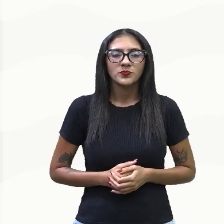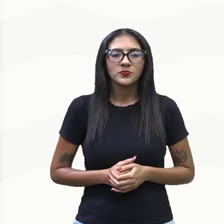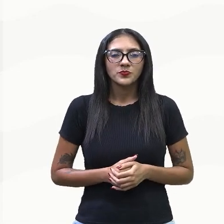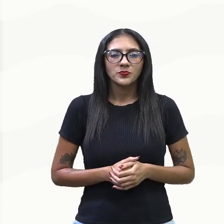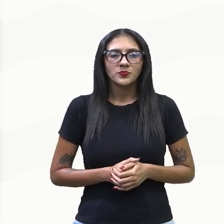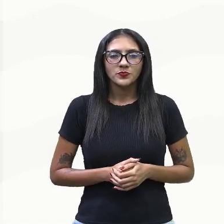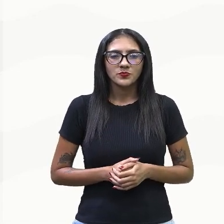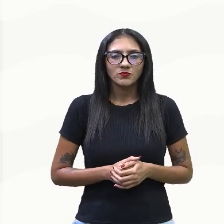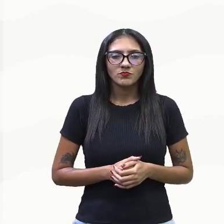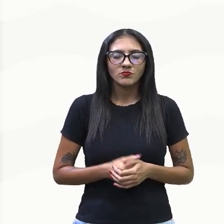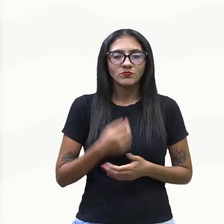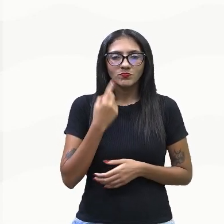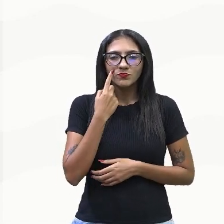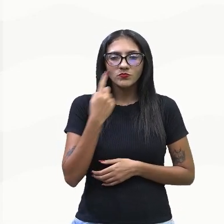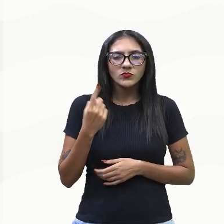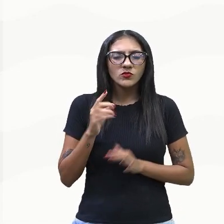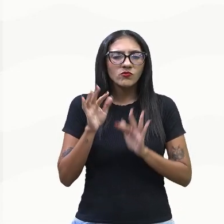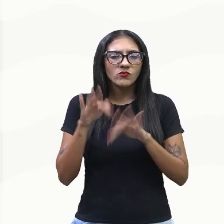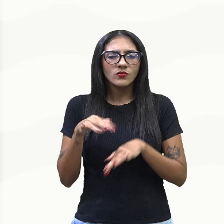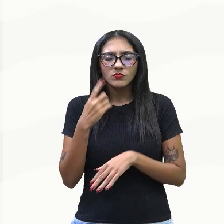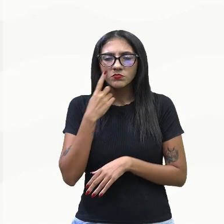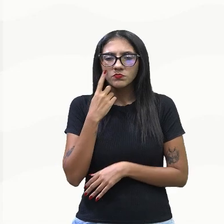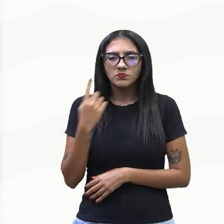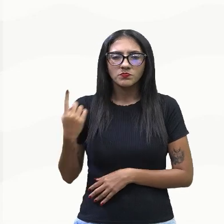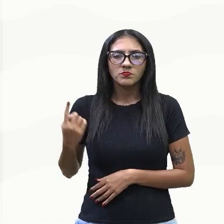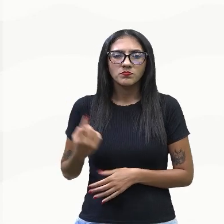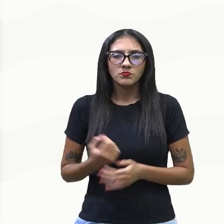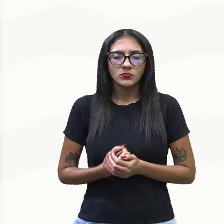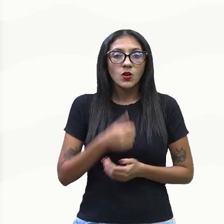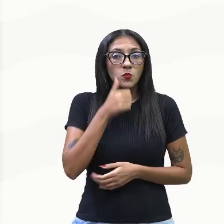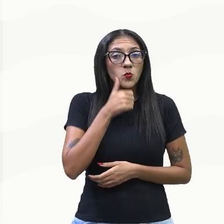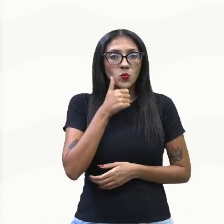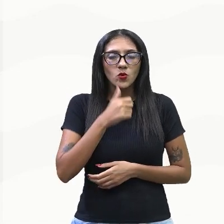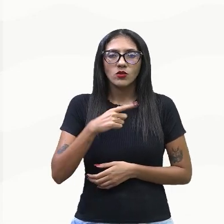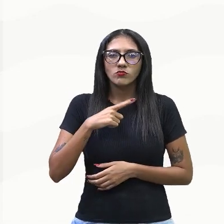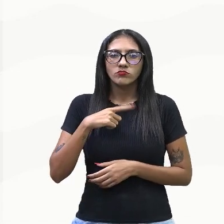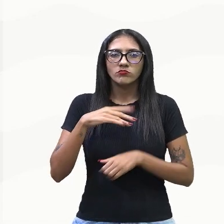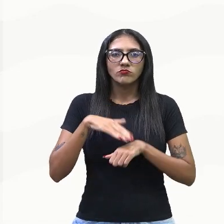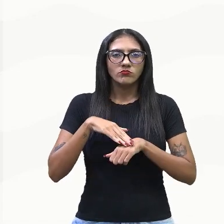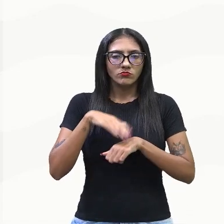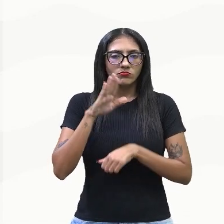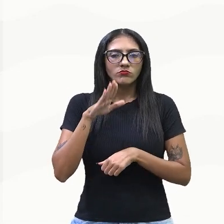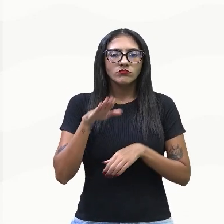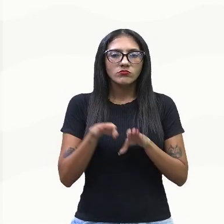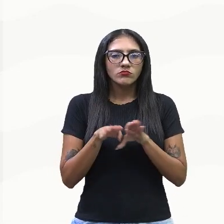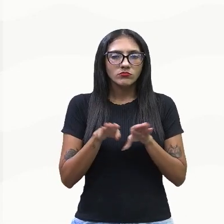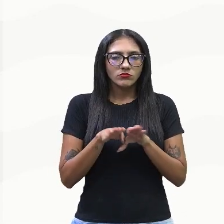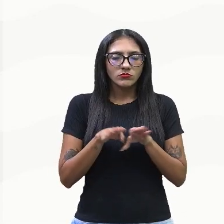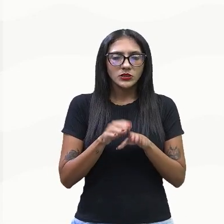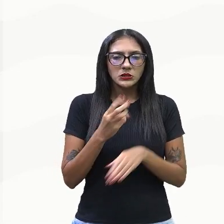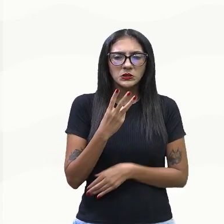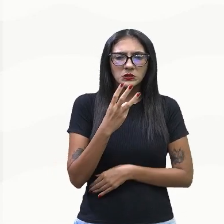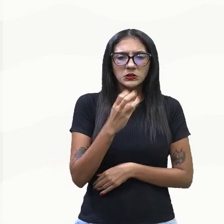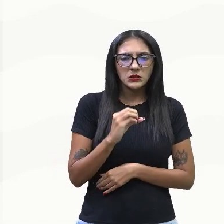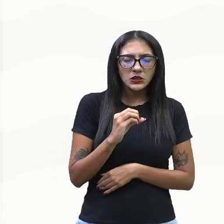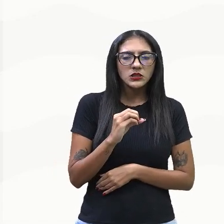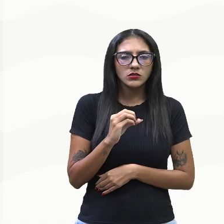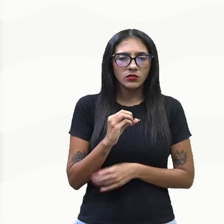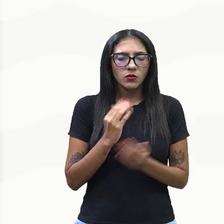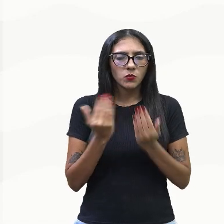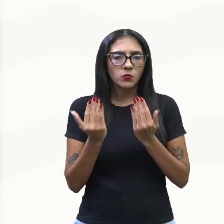para 2019, no final. As mulheres continuam em alta na obesidade, 30,2%, e os homens